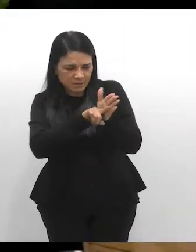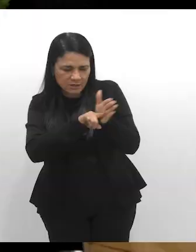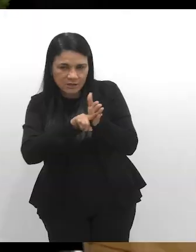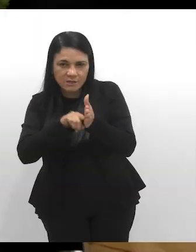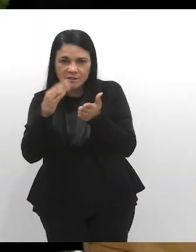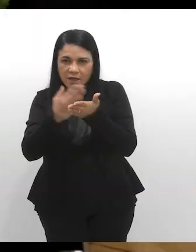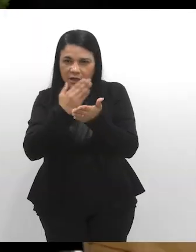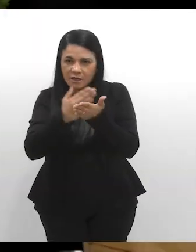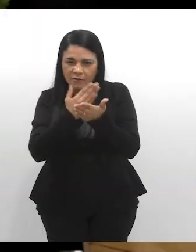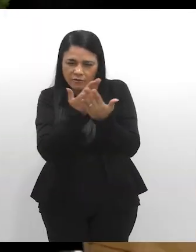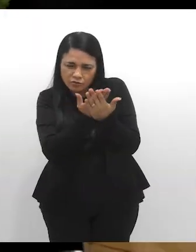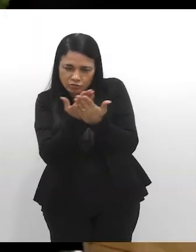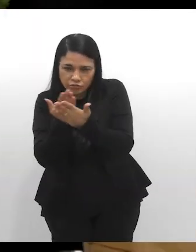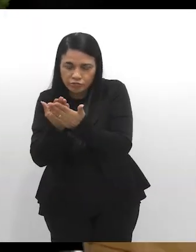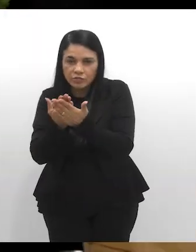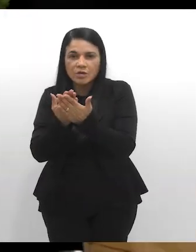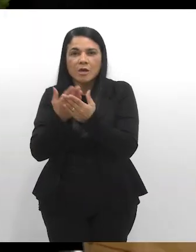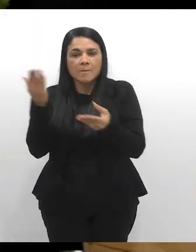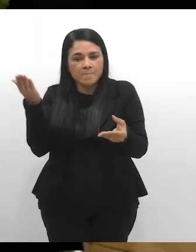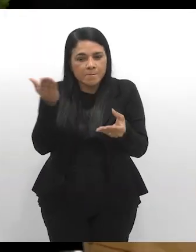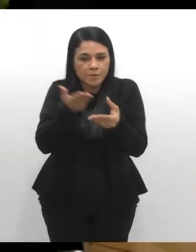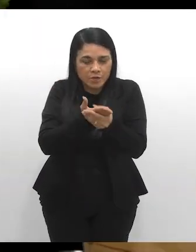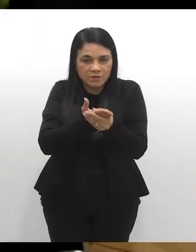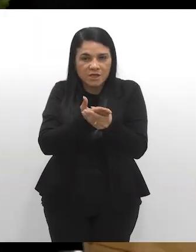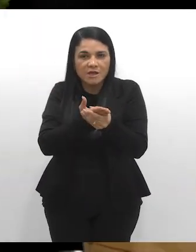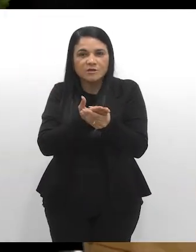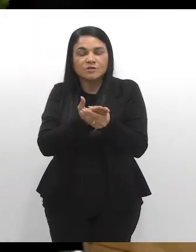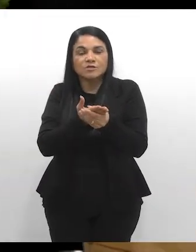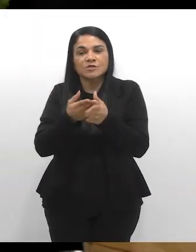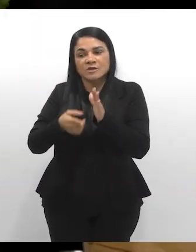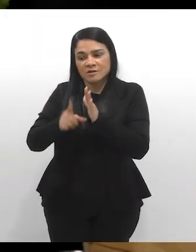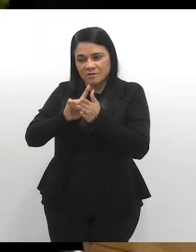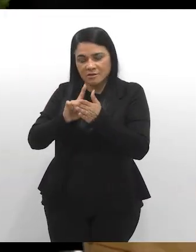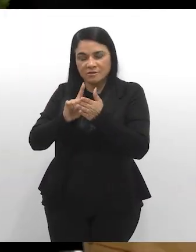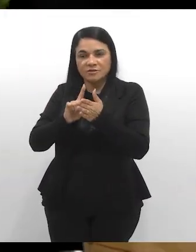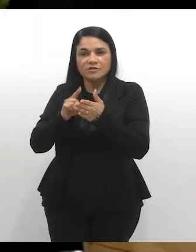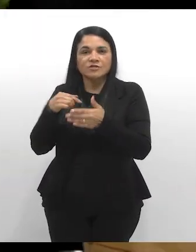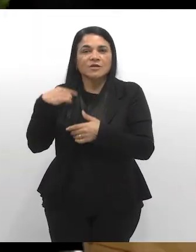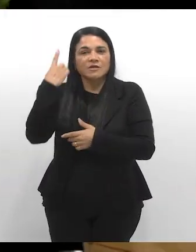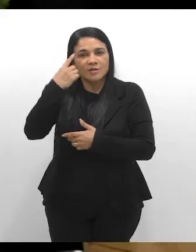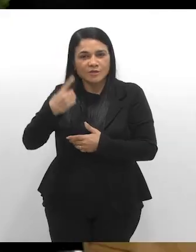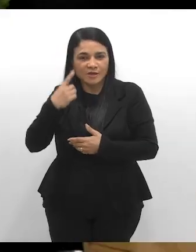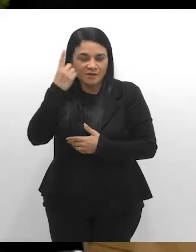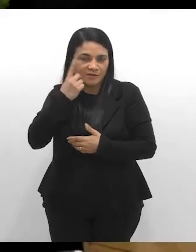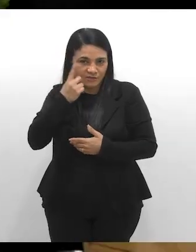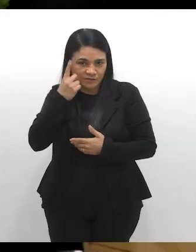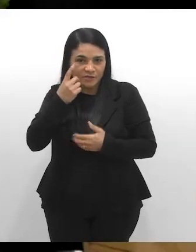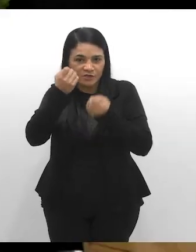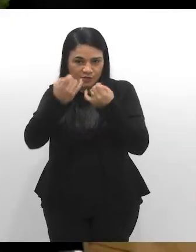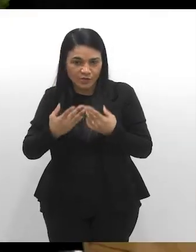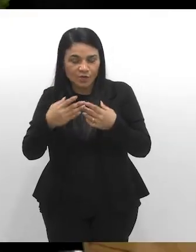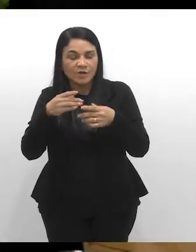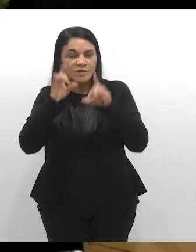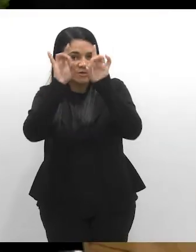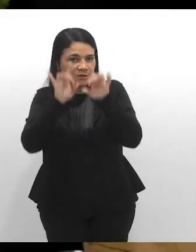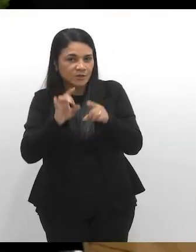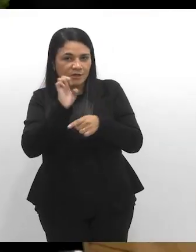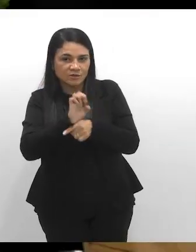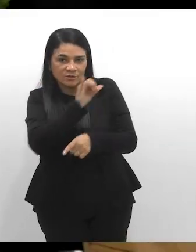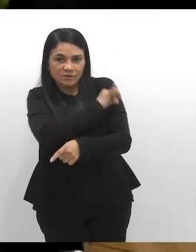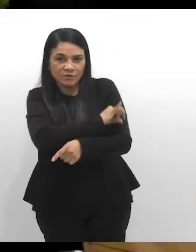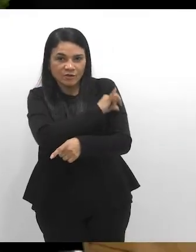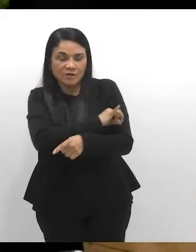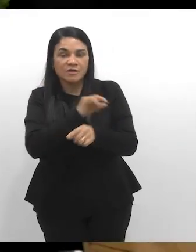minha pesquisa, eu me debrucei muito sobre processos que foram até mencionados aqui pela deputada Dani Monteiro, em especial aqui no